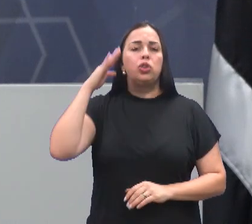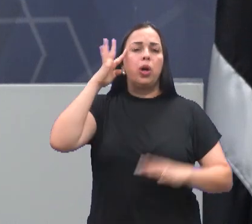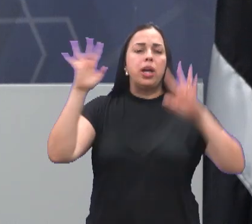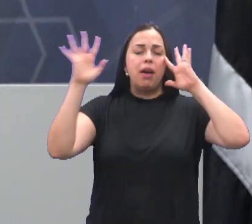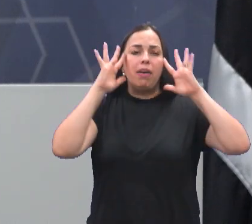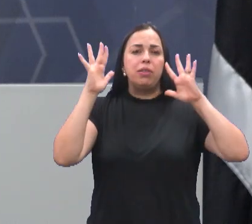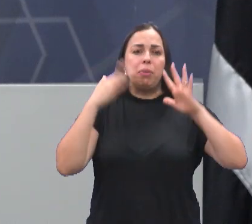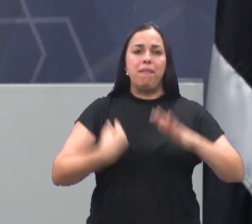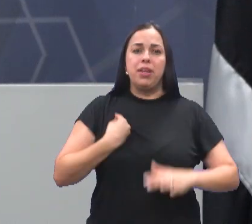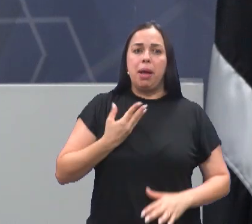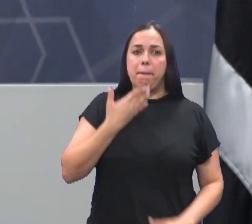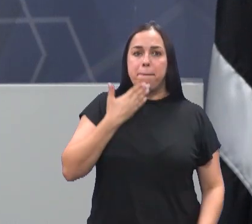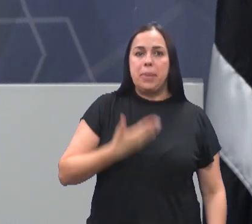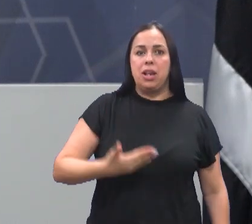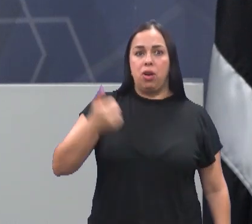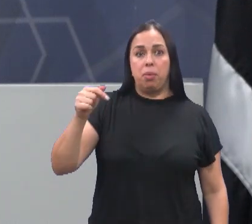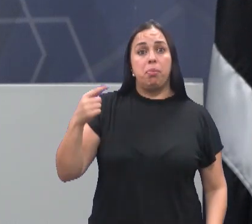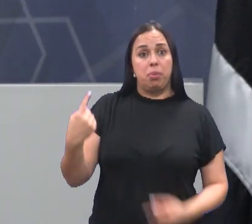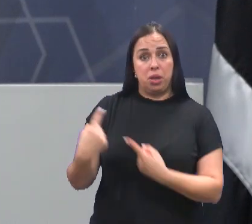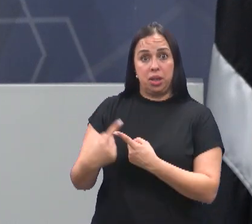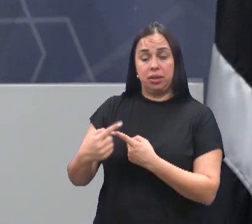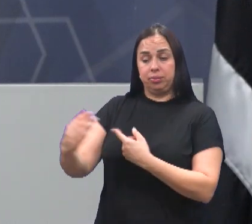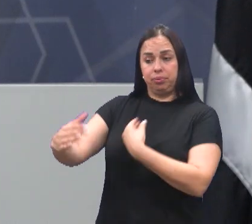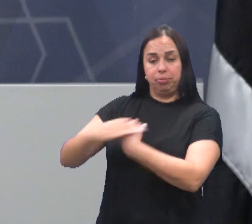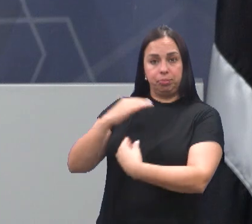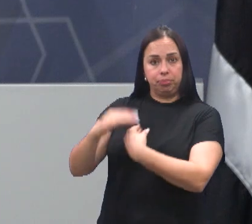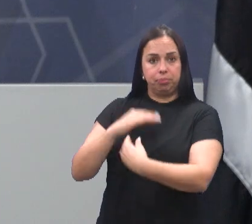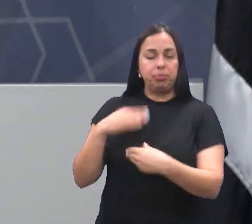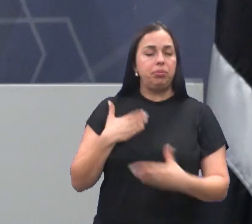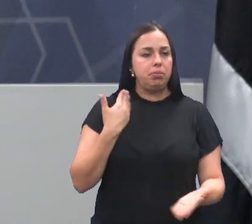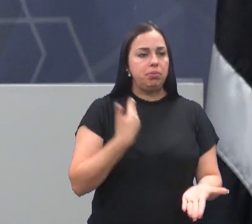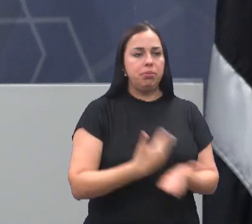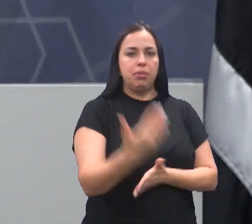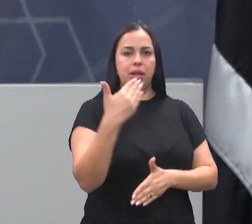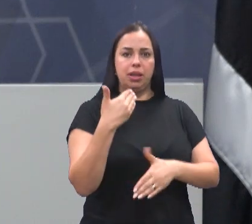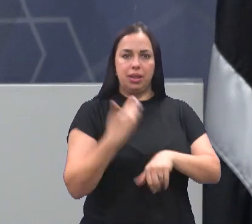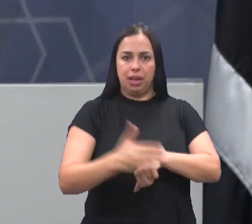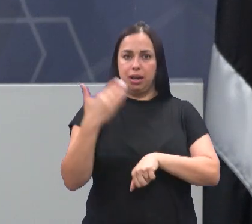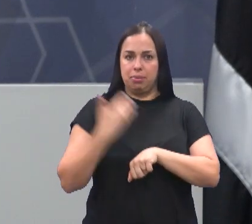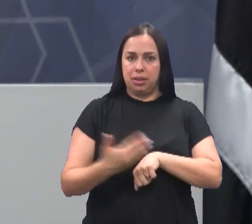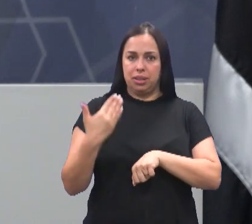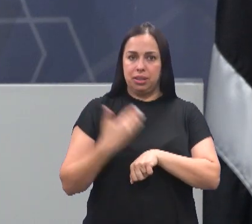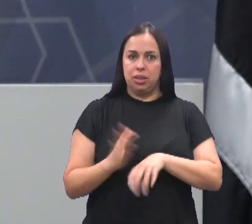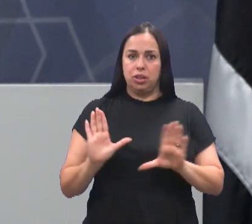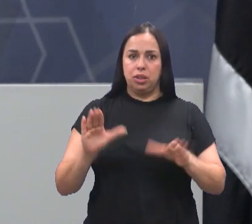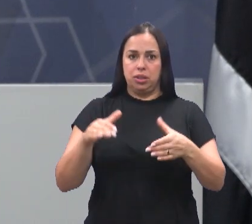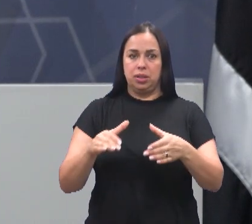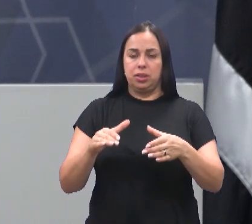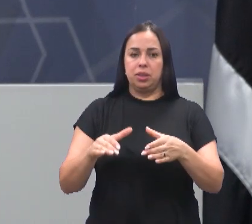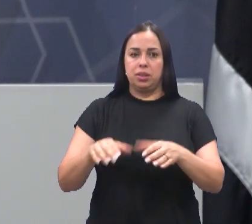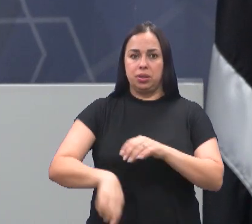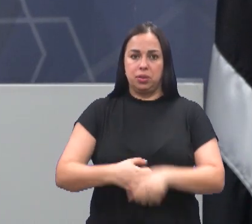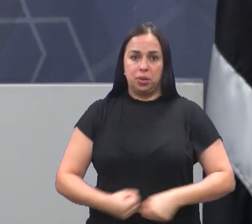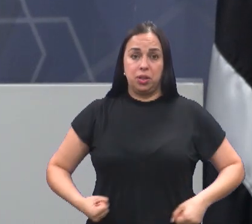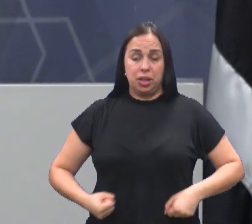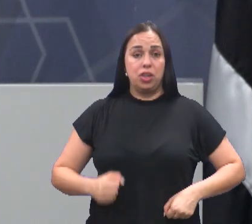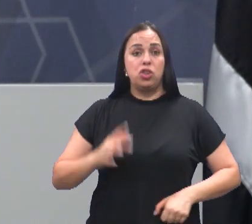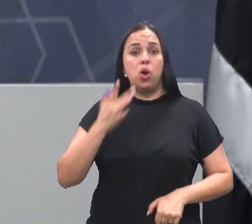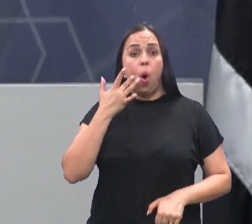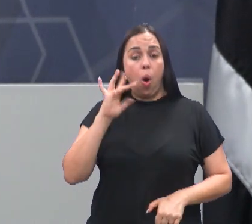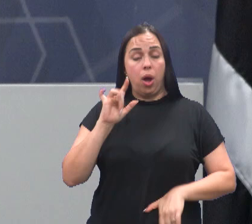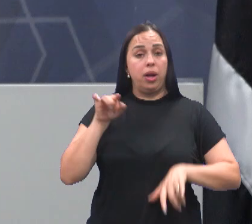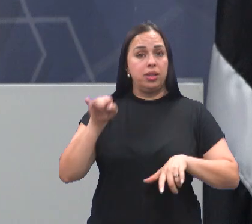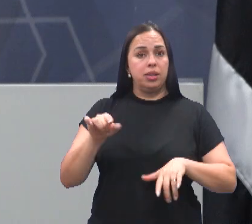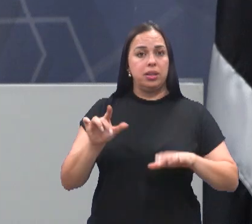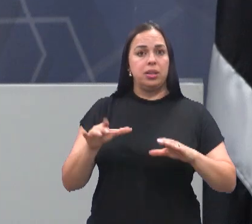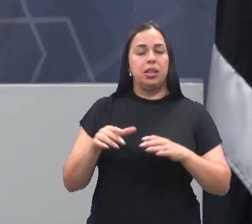do estimado mestre Medicina, passou a treinar com o mestre Suassuna no grupo Cordão de Ouro, onde se formou na turma